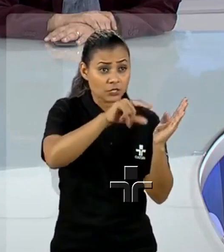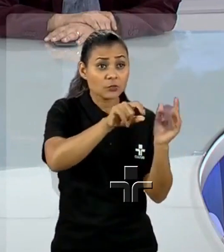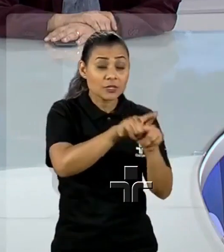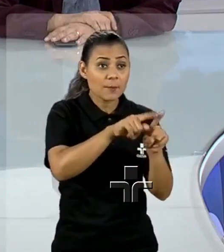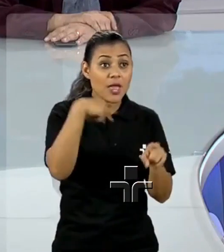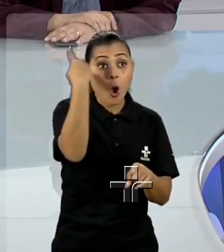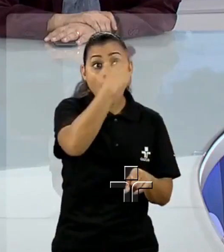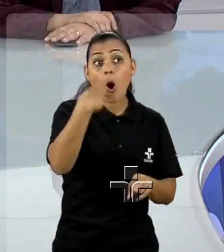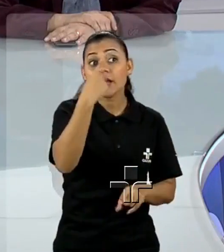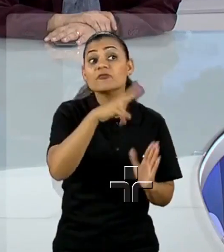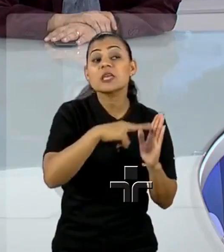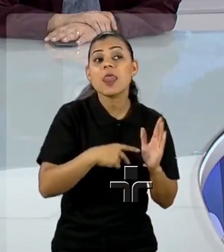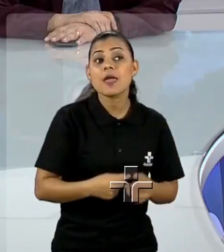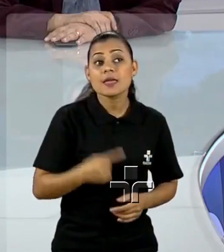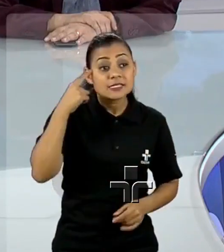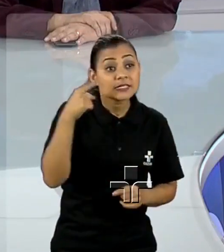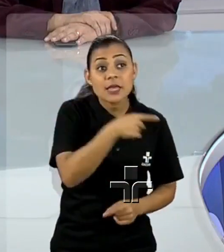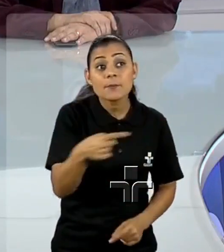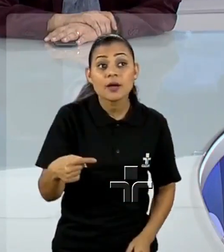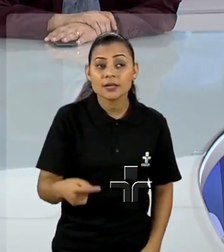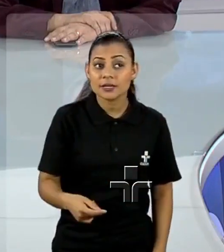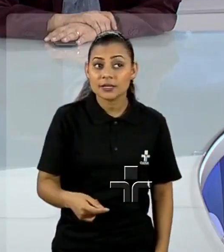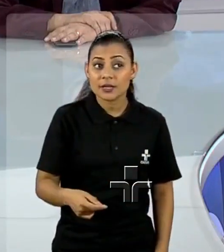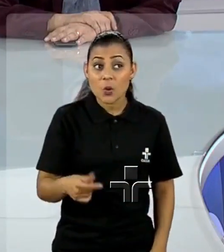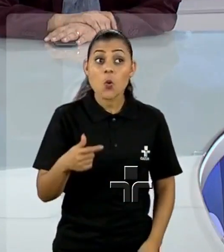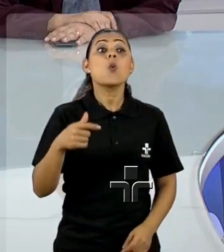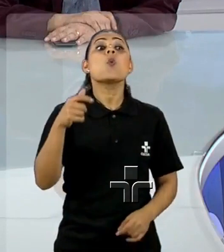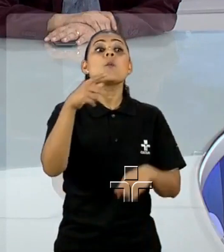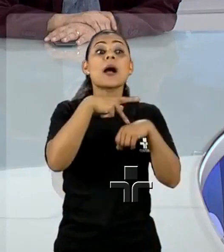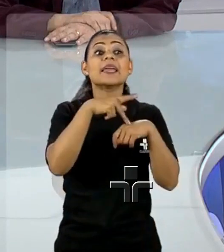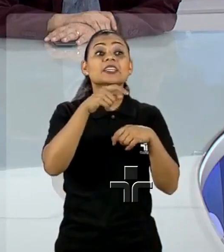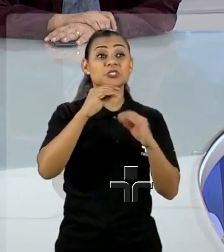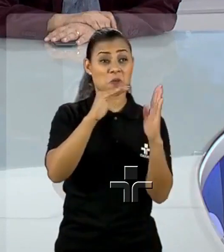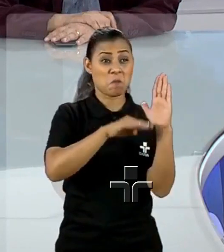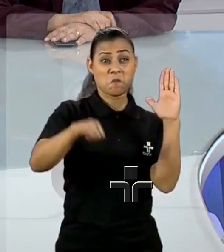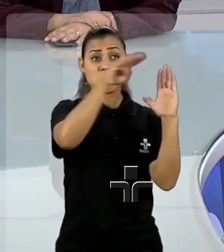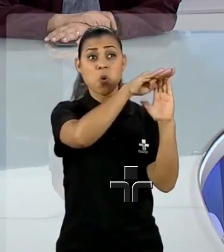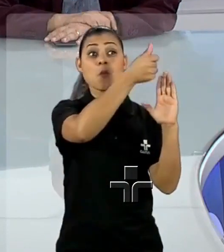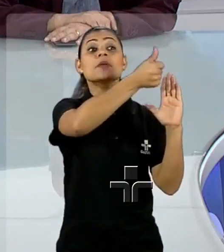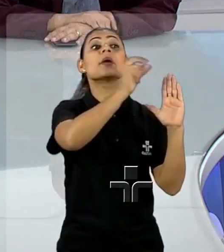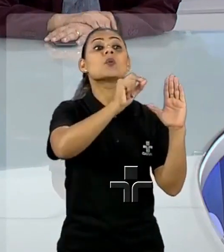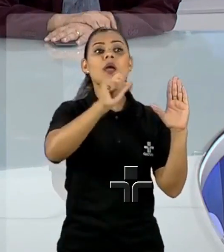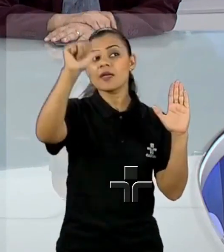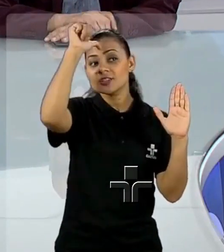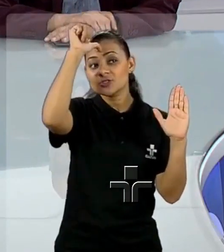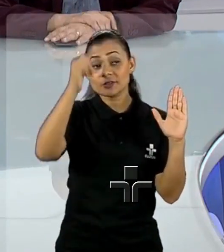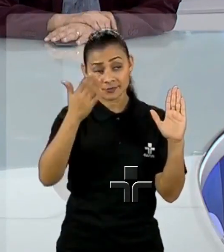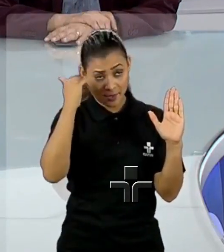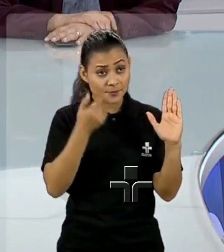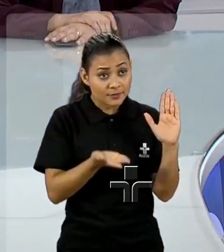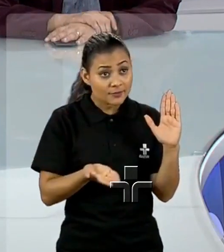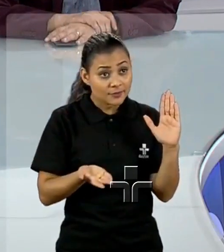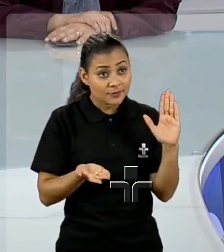semana. Curiosamente, o país que está no topo é a Índia. Então, observa